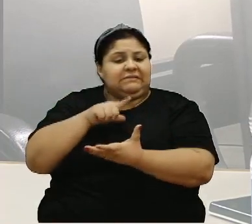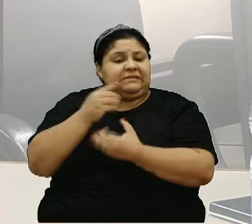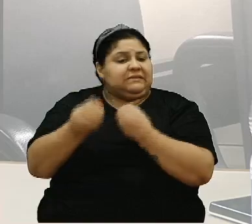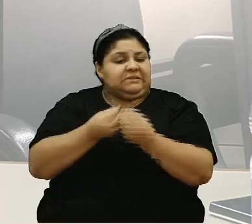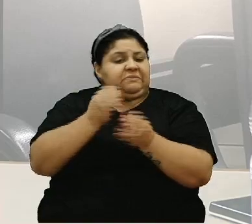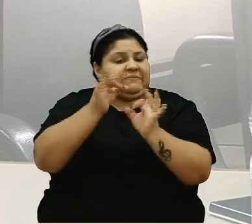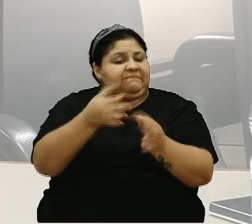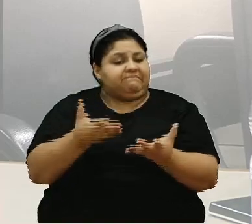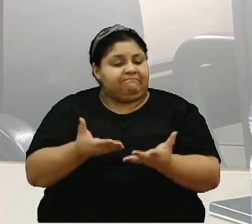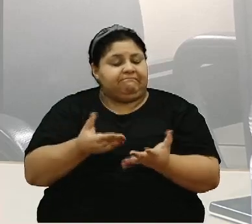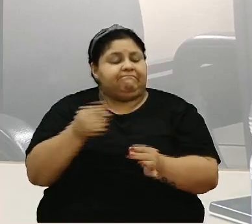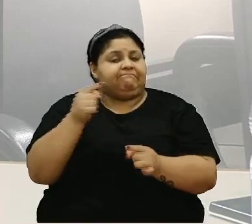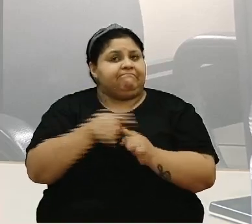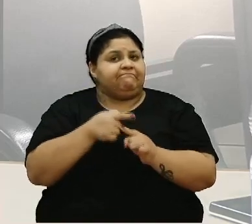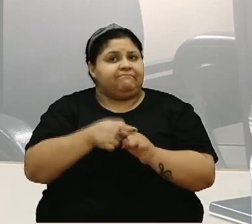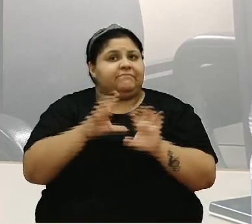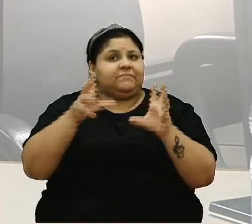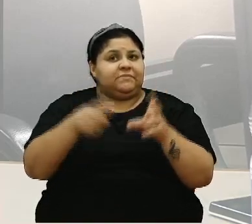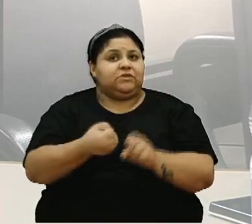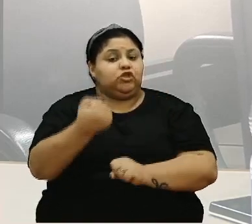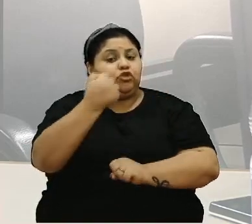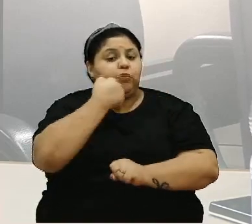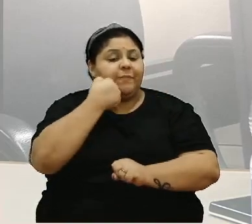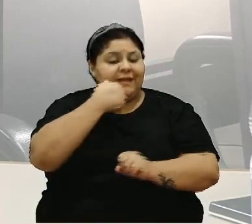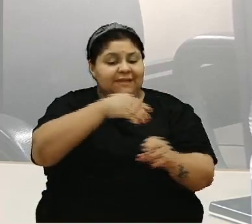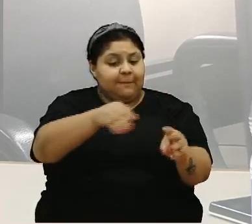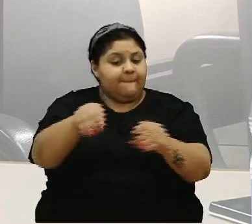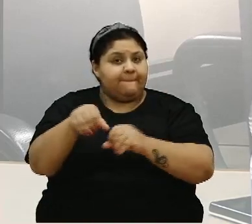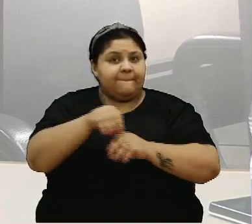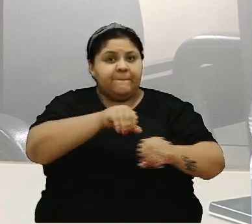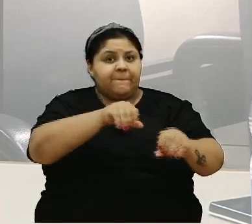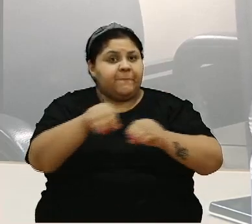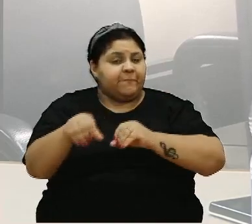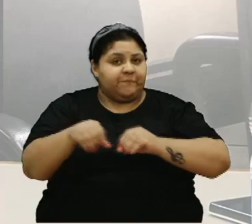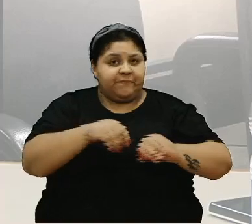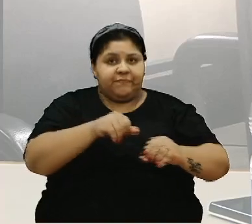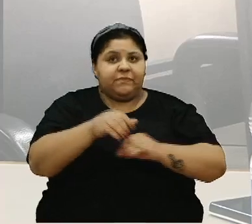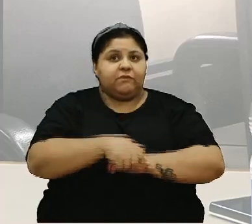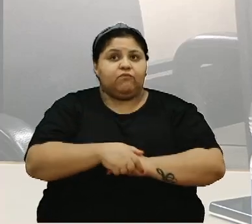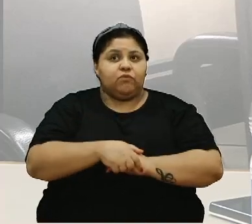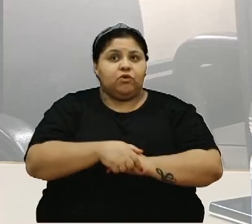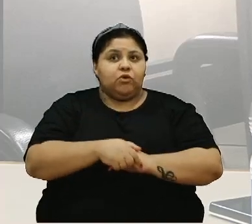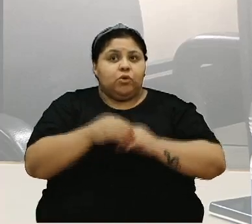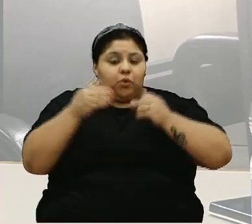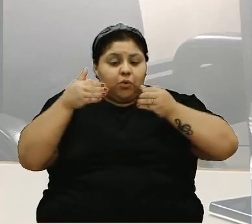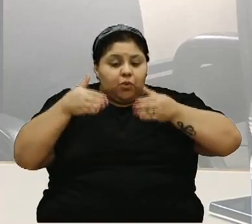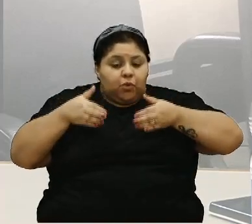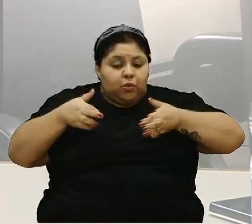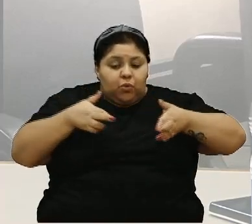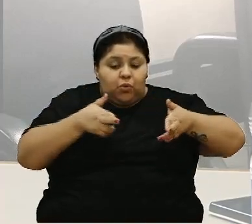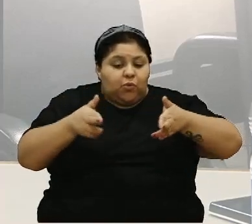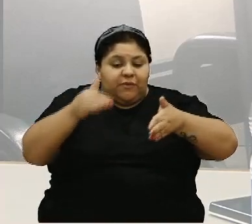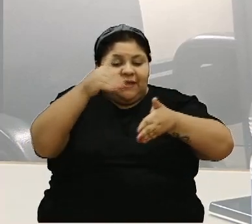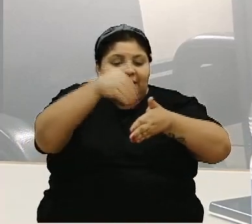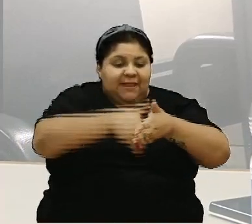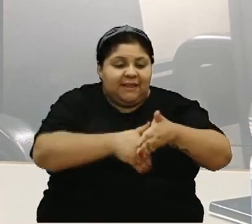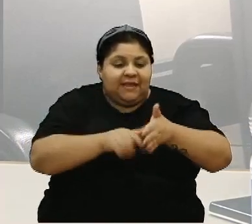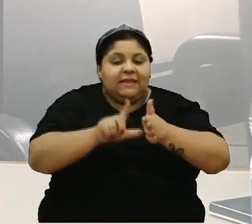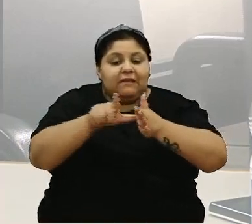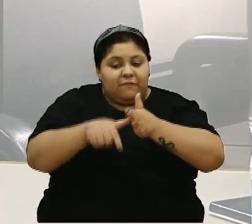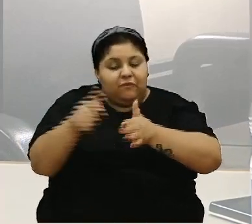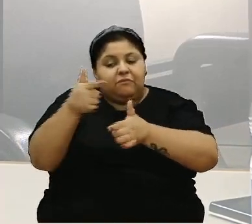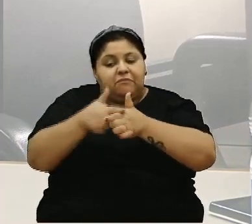certo. Por quê? Porque tudo pedras miúdas, estão afunilando o rio e logo, logo isso aí vai dar